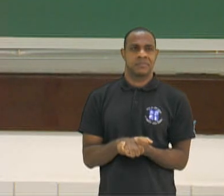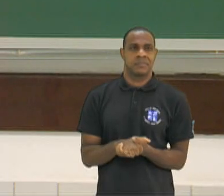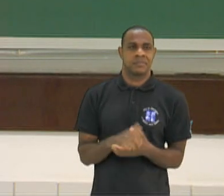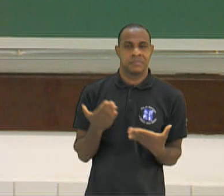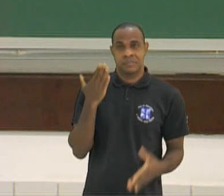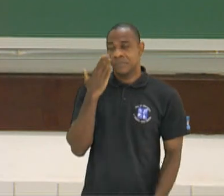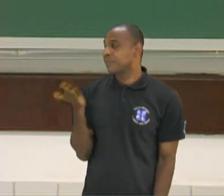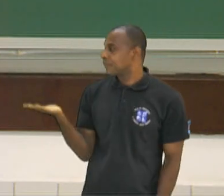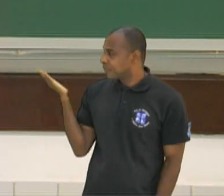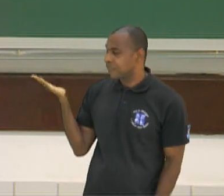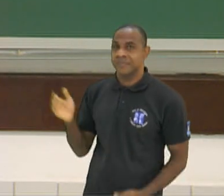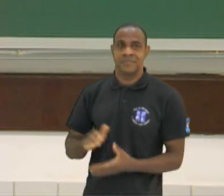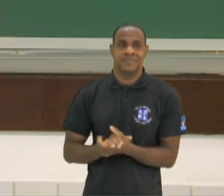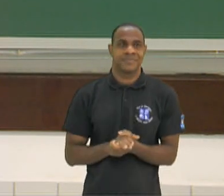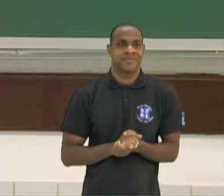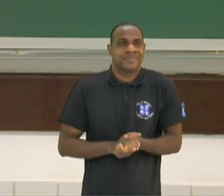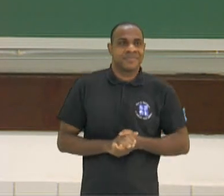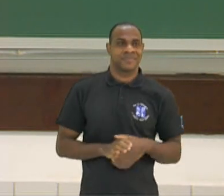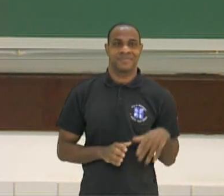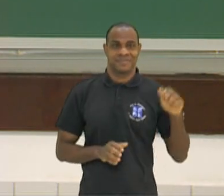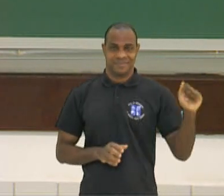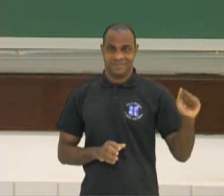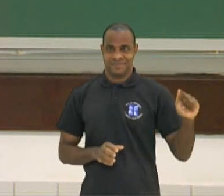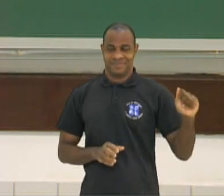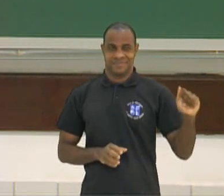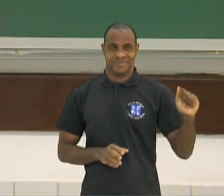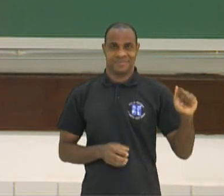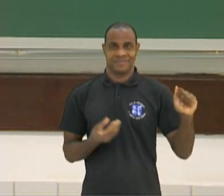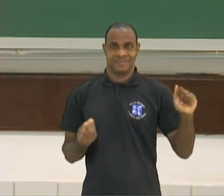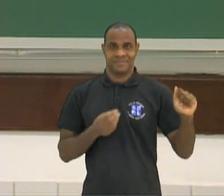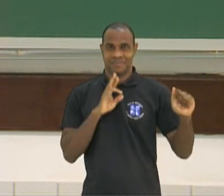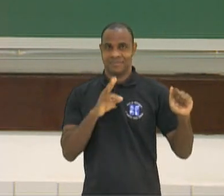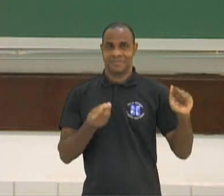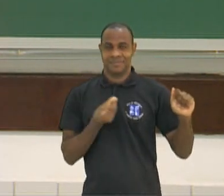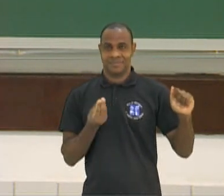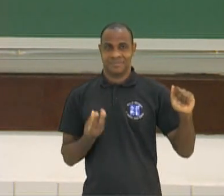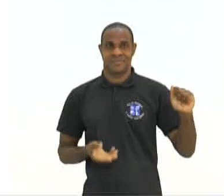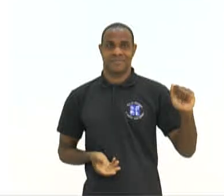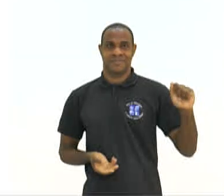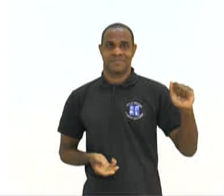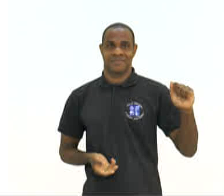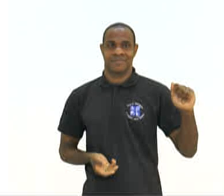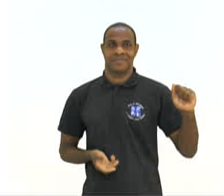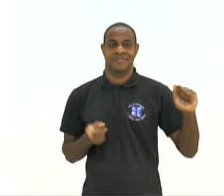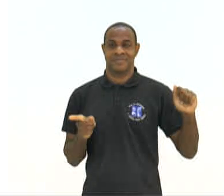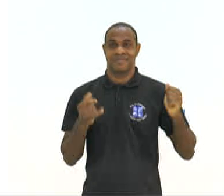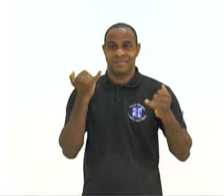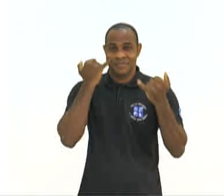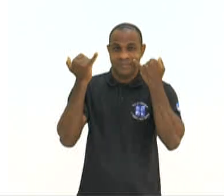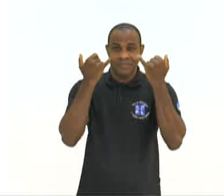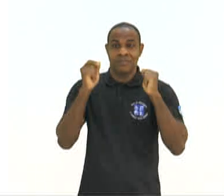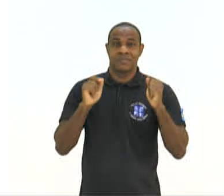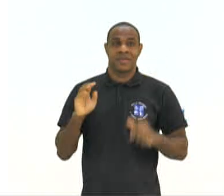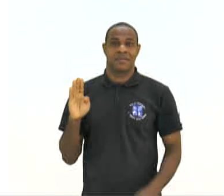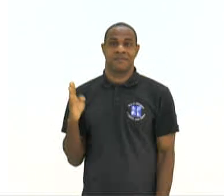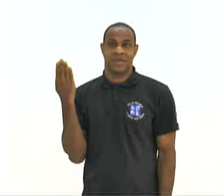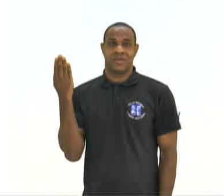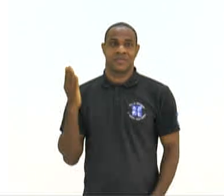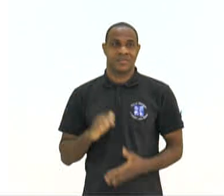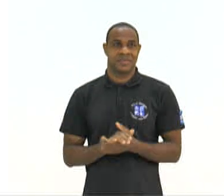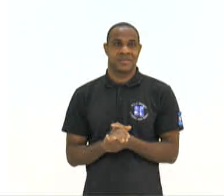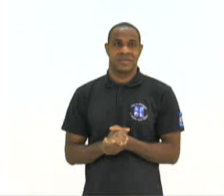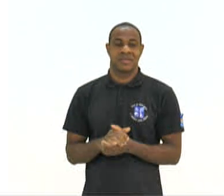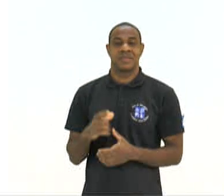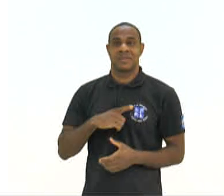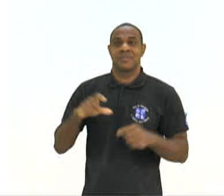Olha lá, pessoal. Na primeira questão, expert says good play all day long. Essa informação, ela é falsa. Nós temos no